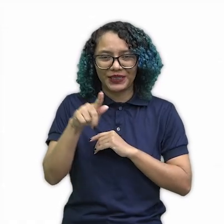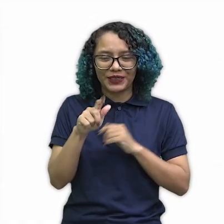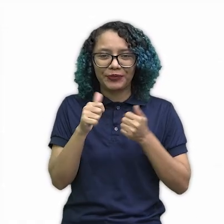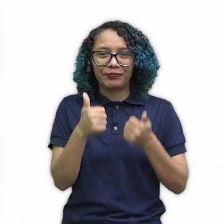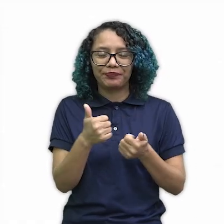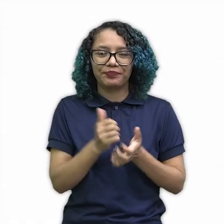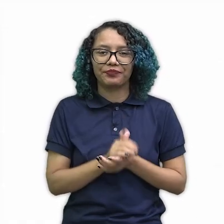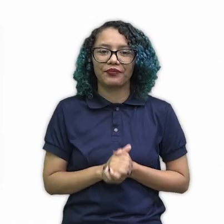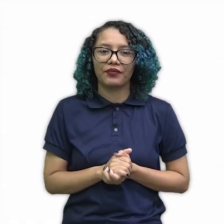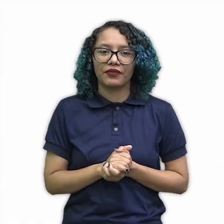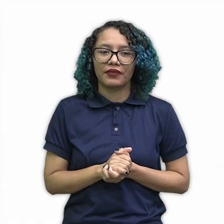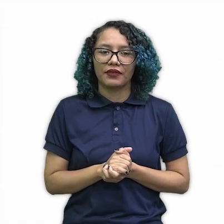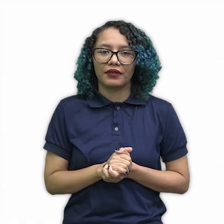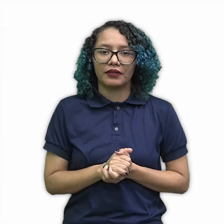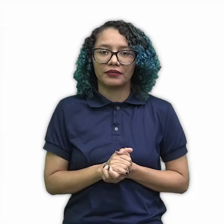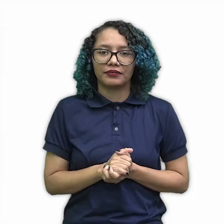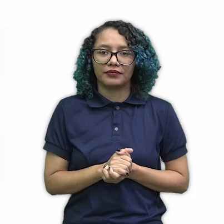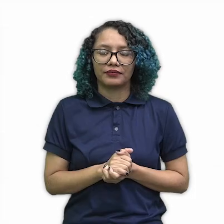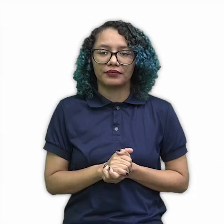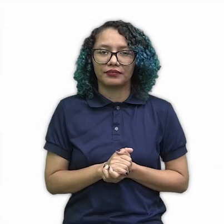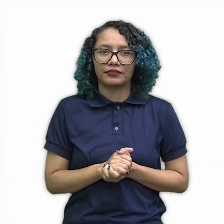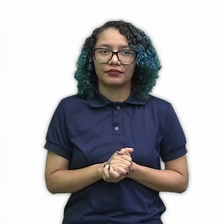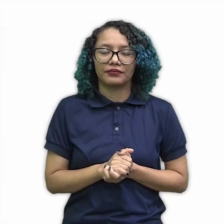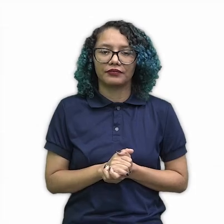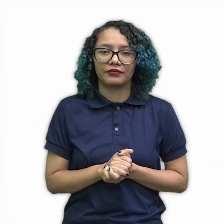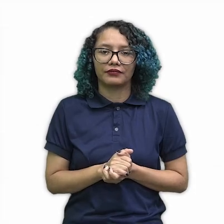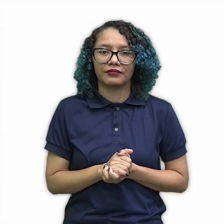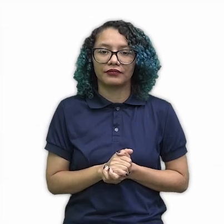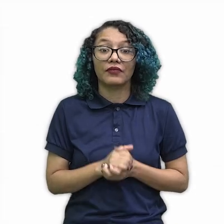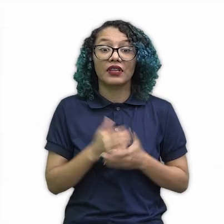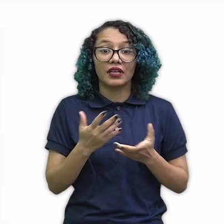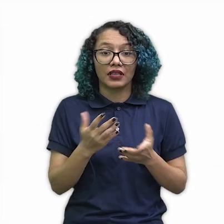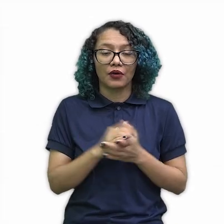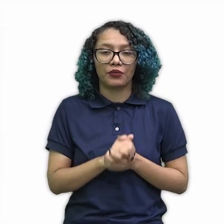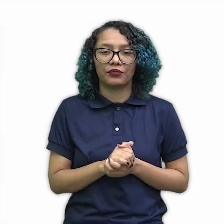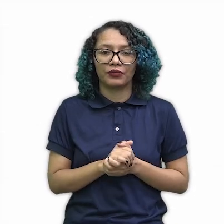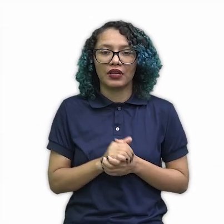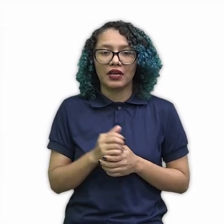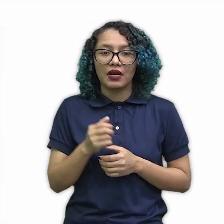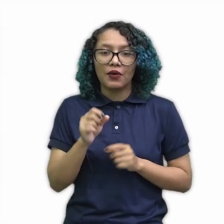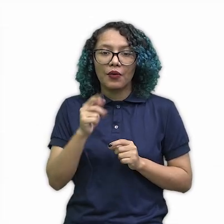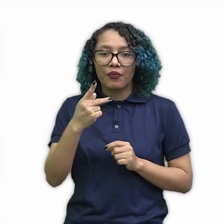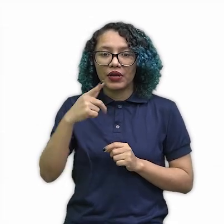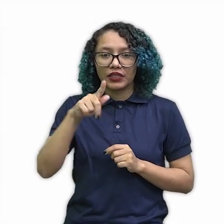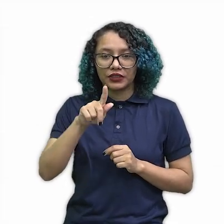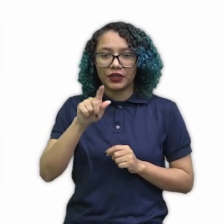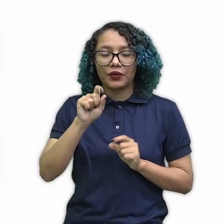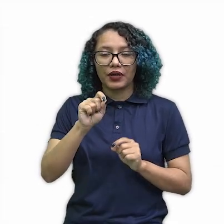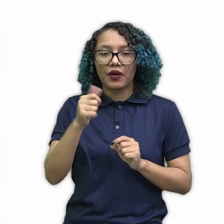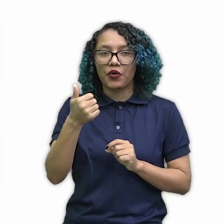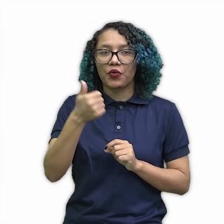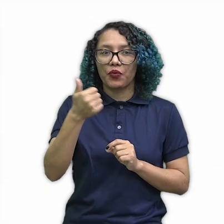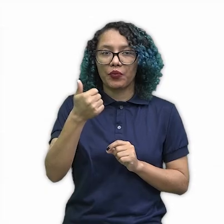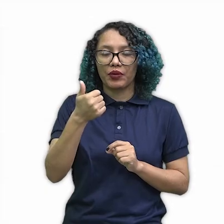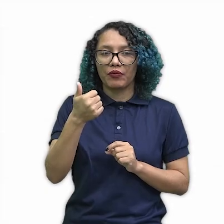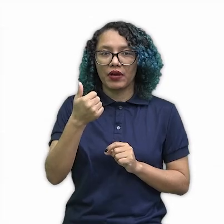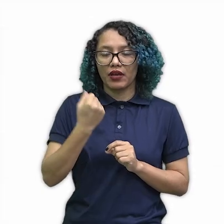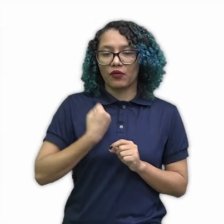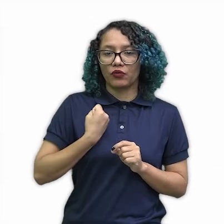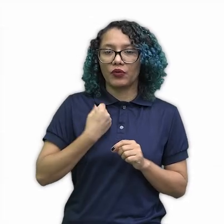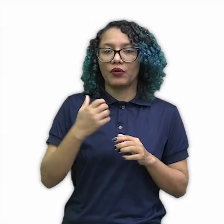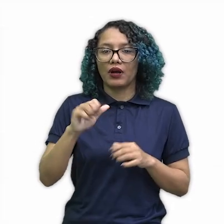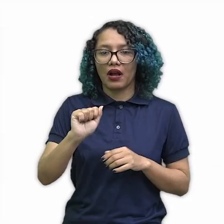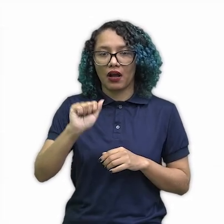só, nós vamos então considerar um APG, onde o A1, né, o primeiro termo, ele